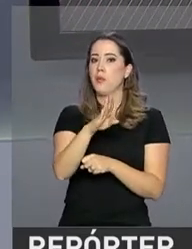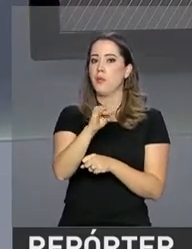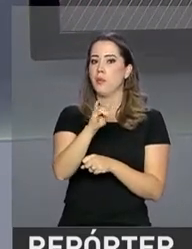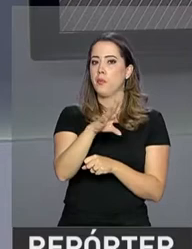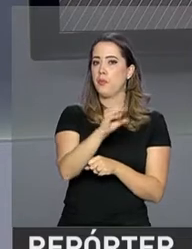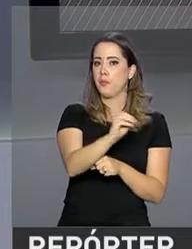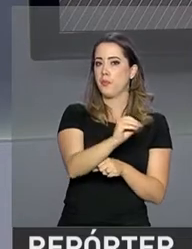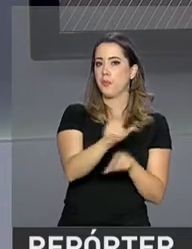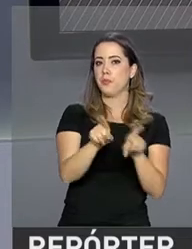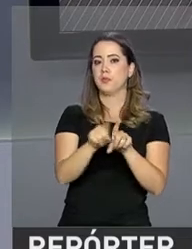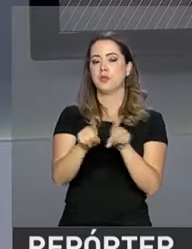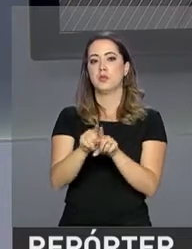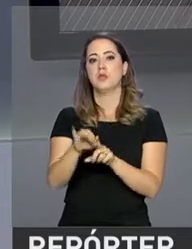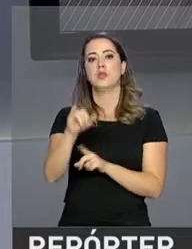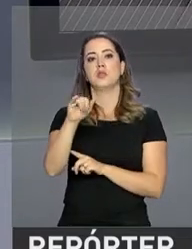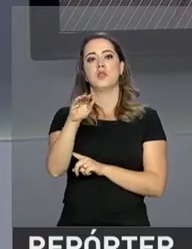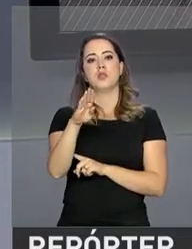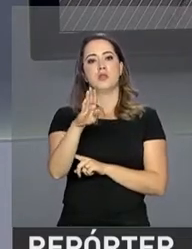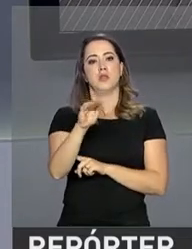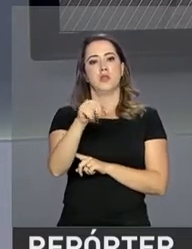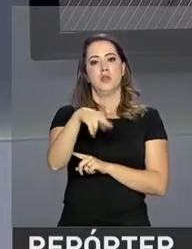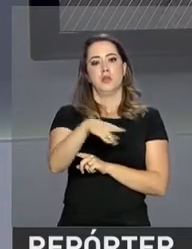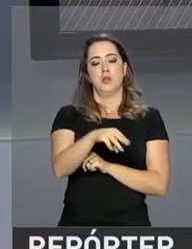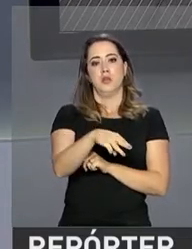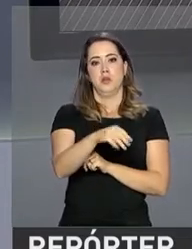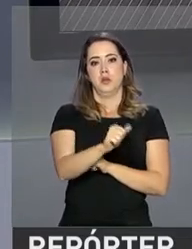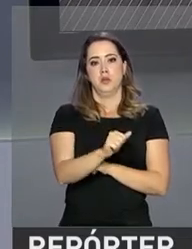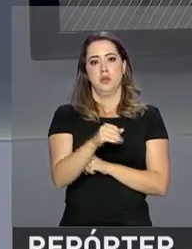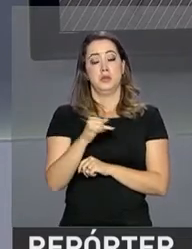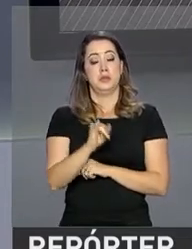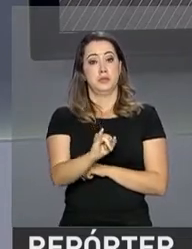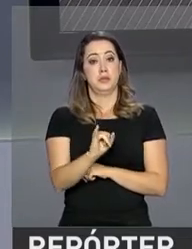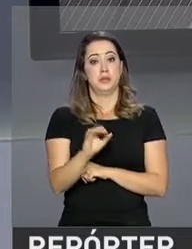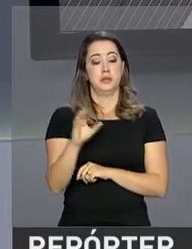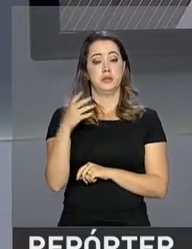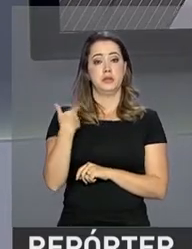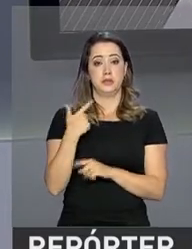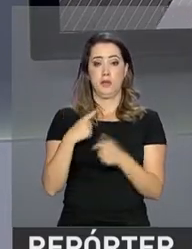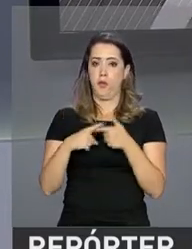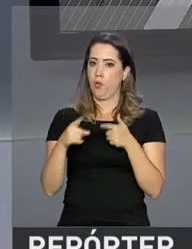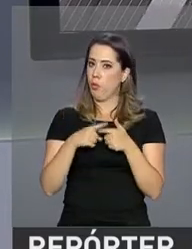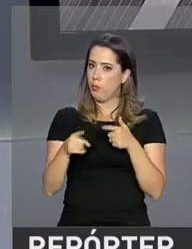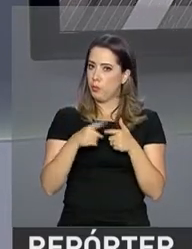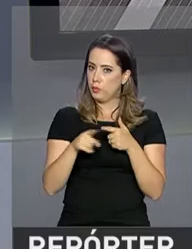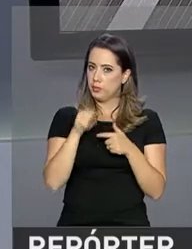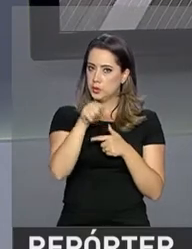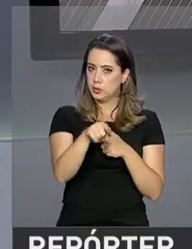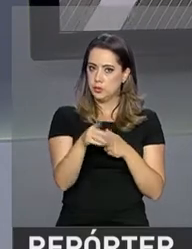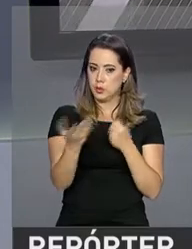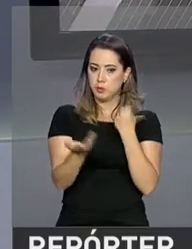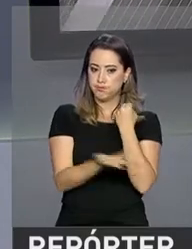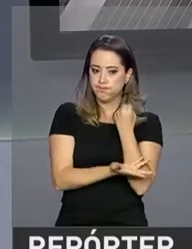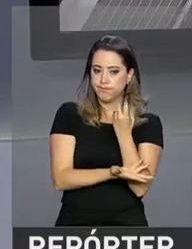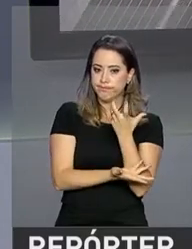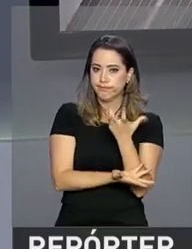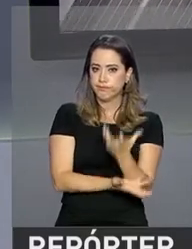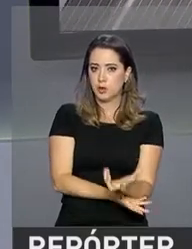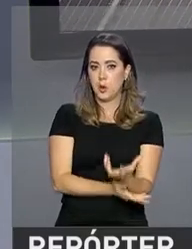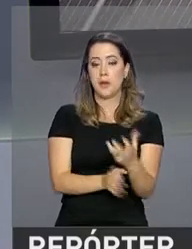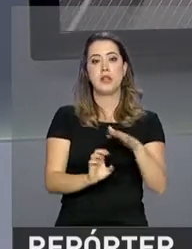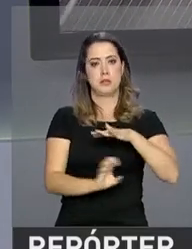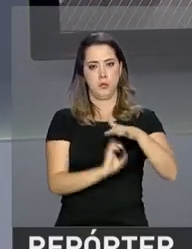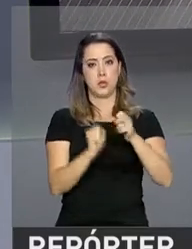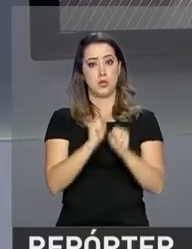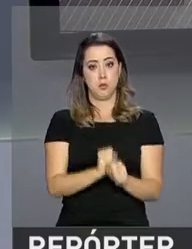icm bio e também pelo ibama se o serviço florestal brasileiro encontrar irregularidades na retirada das árvores as empresas podem